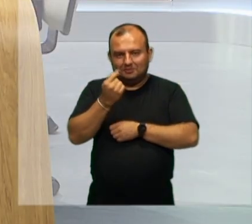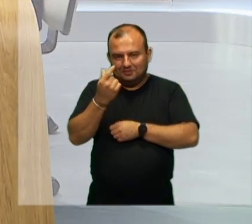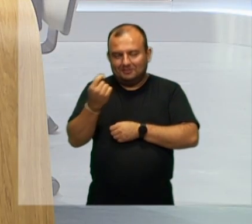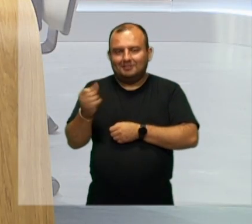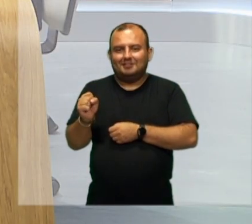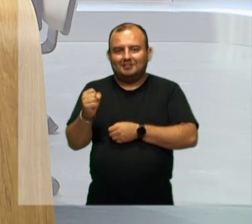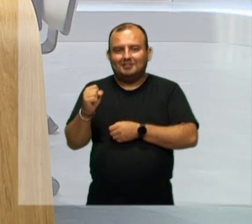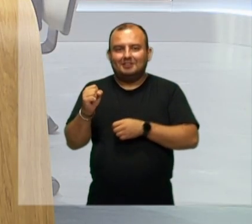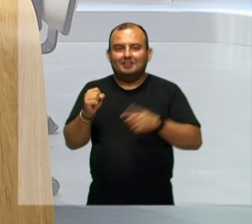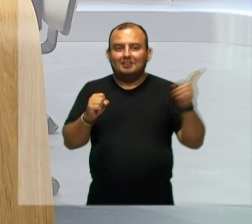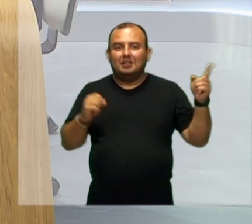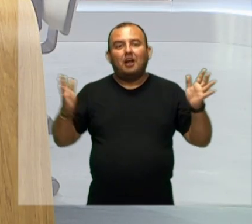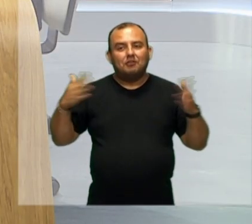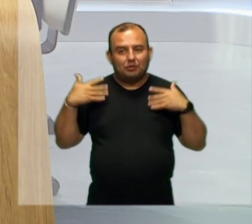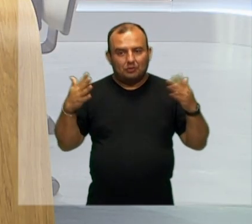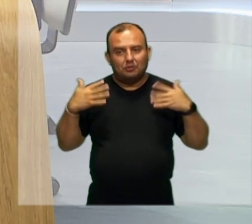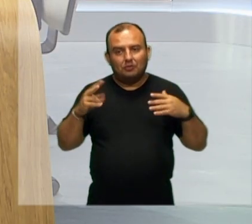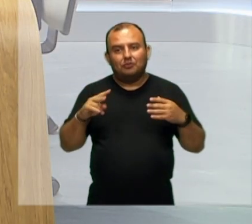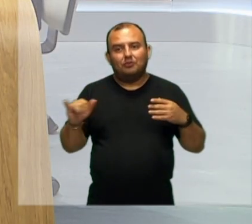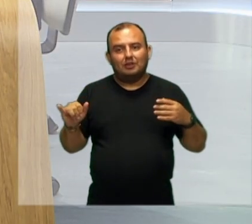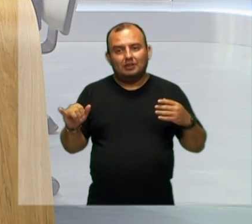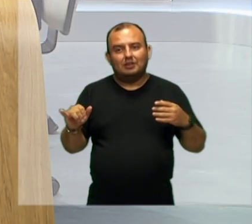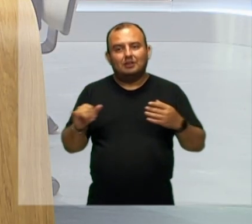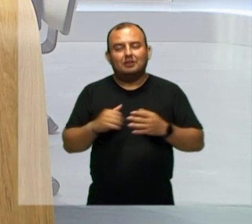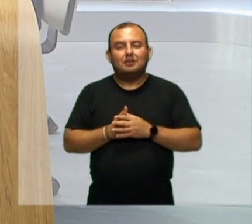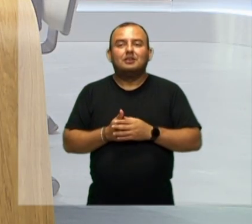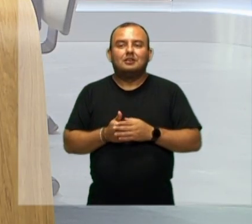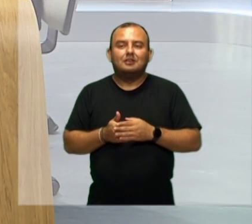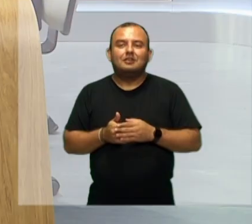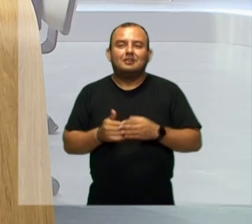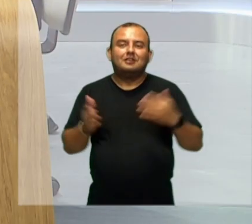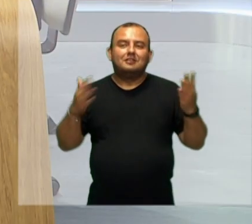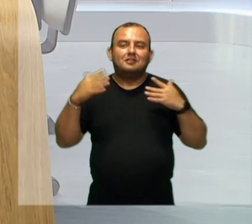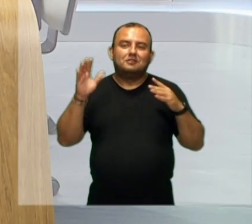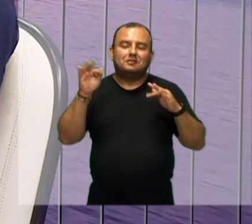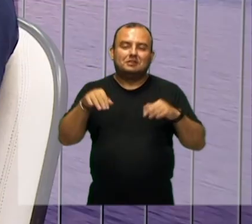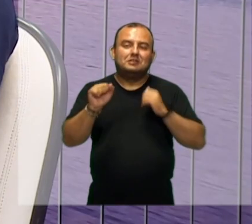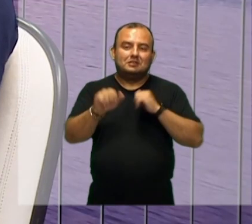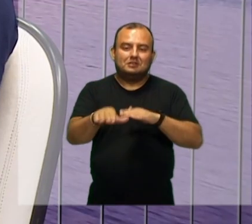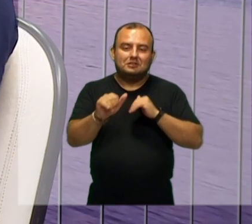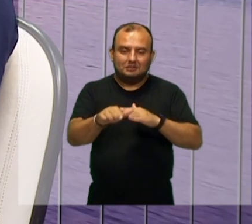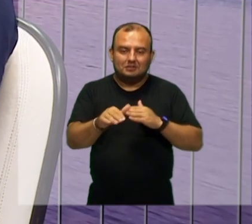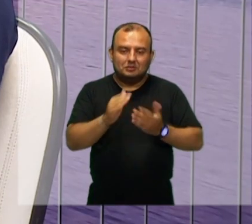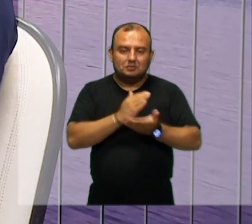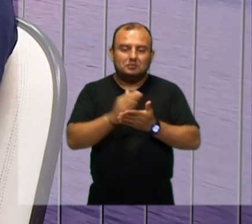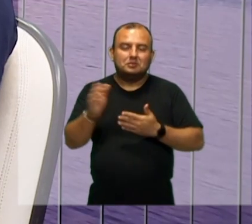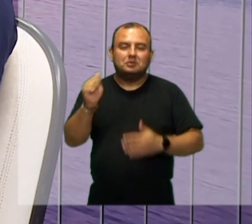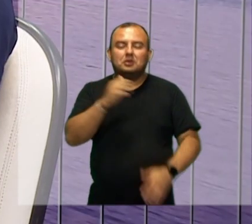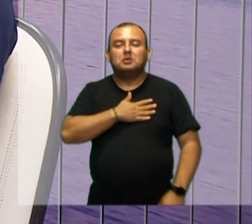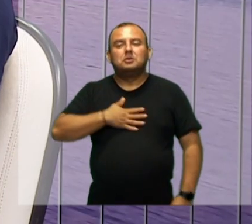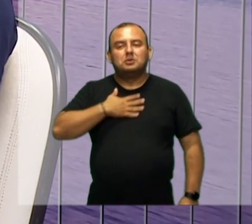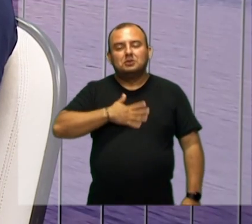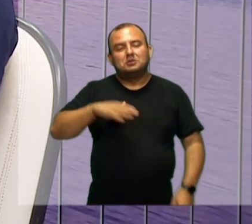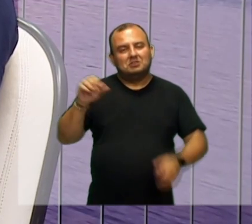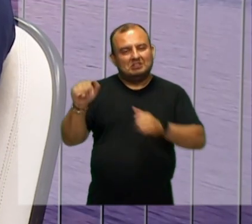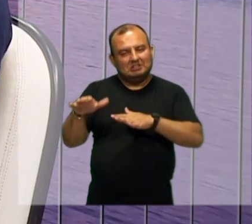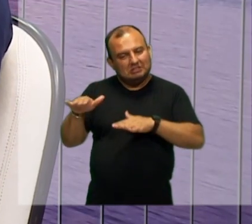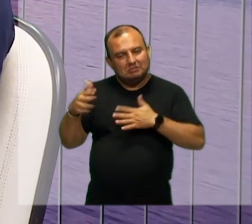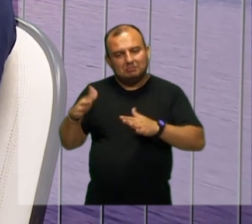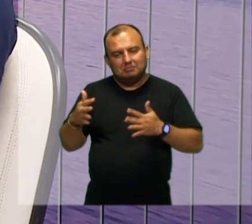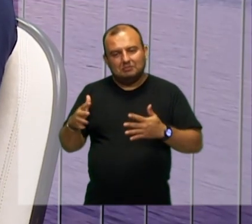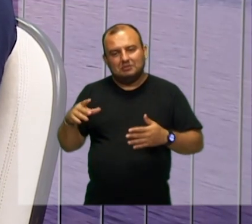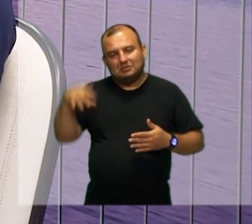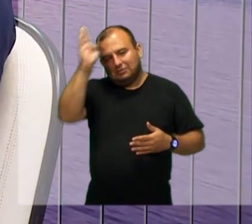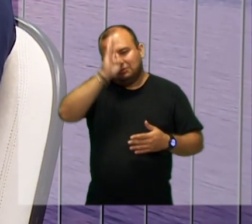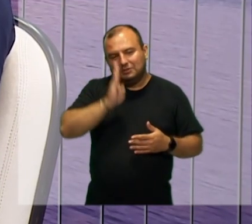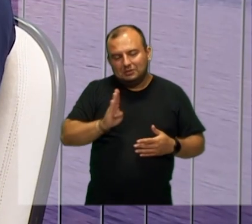Lá vai calor, hein? Vai ser calor lá. Calor final de setembro, né? Final de agosto, ali, setembro, calor. Mas a gente é